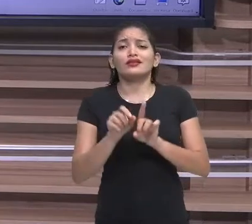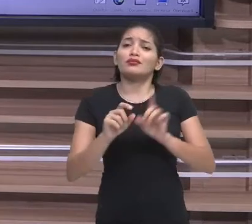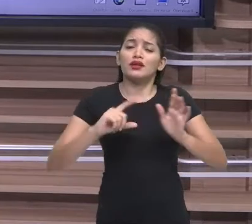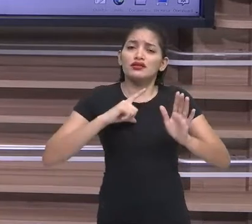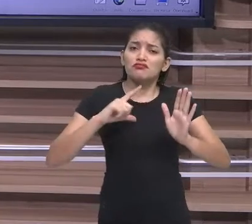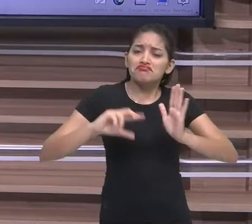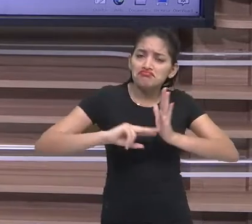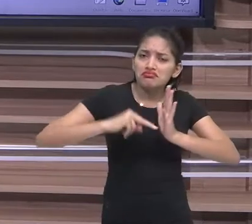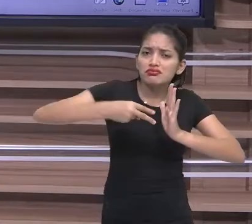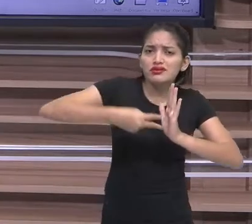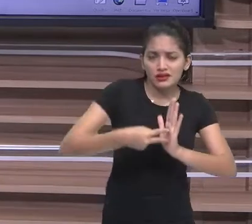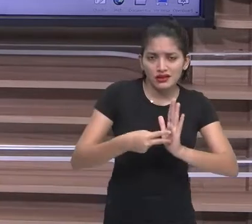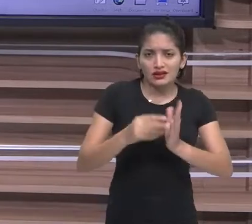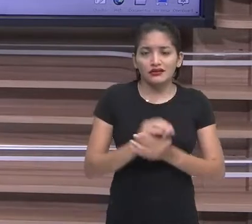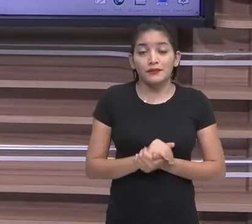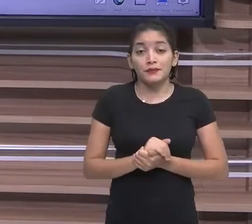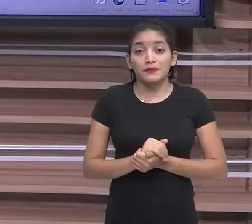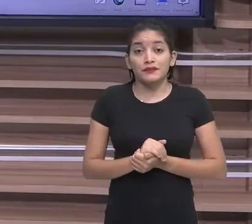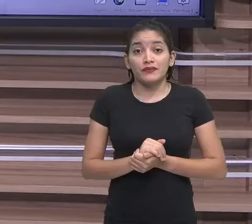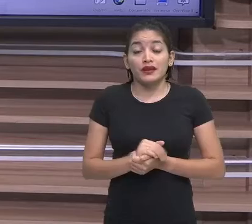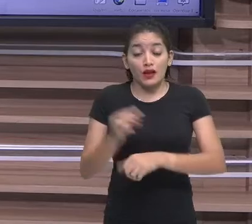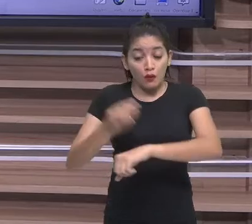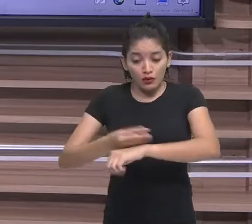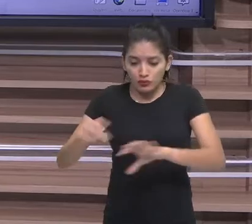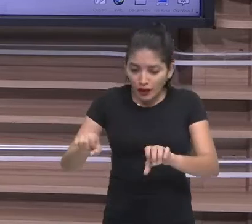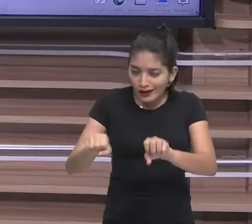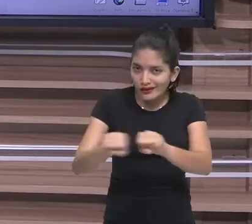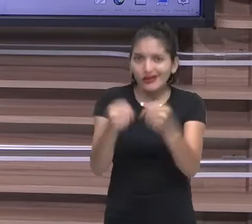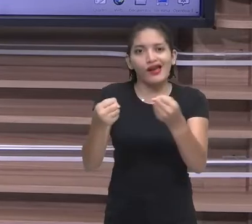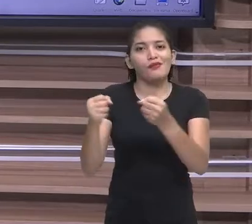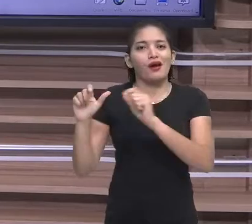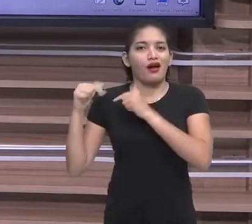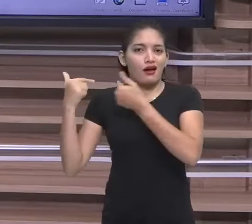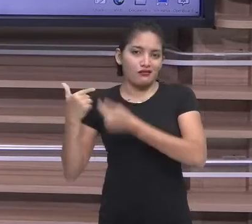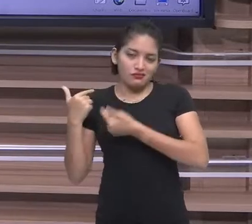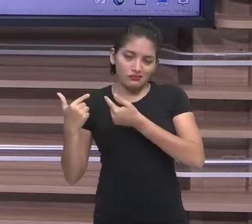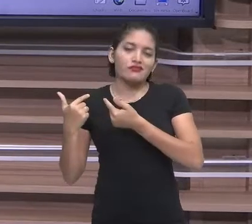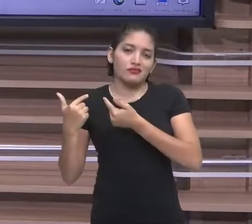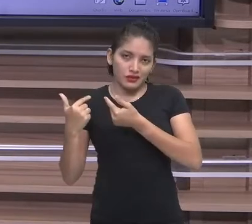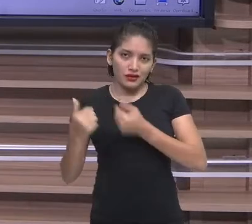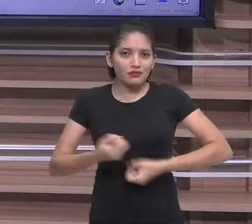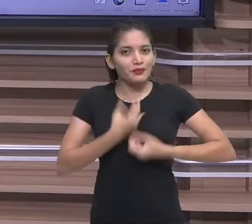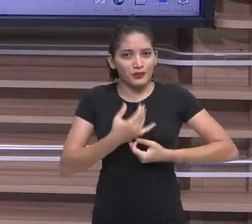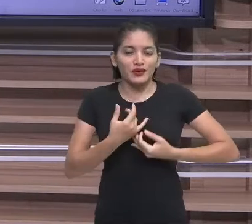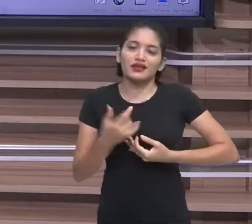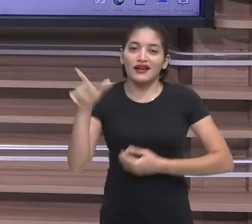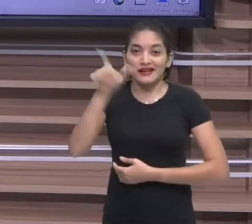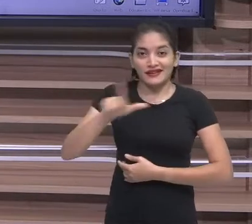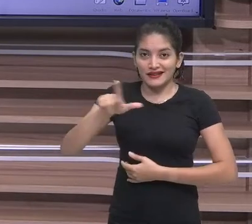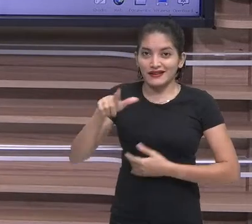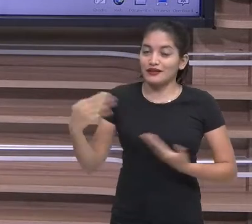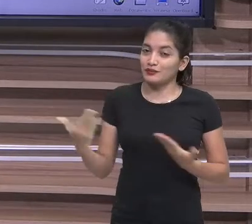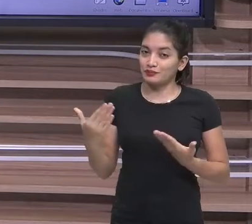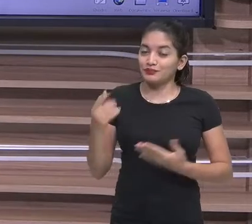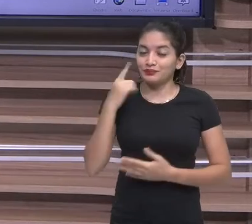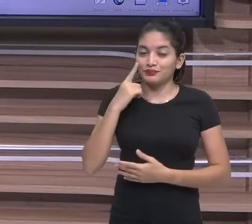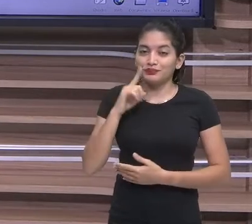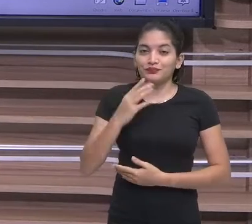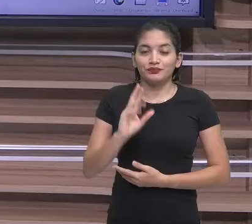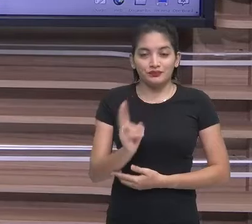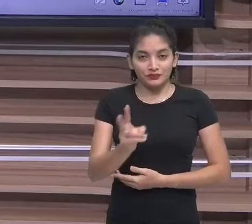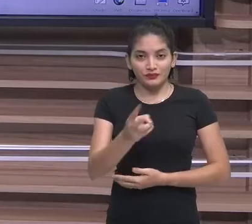ele rompe, o modernismo vem para romper com essa tradição poética literária, correto? Então vamos lá, como foi